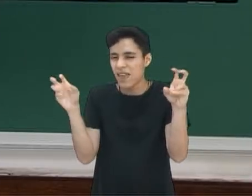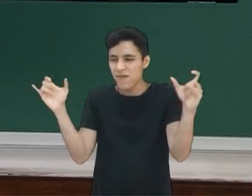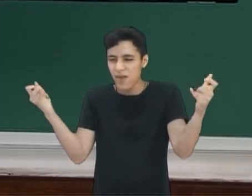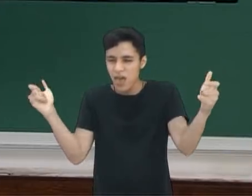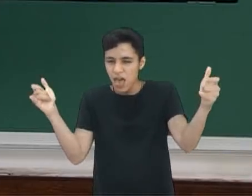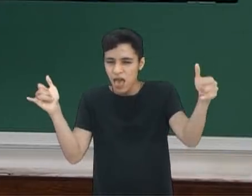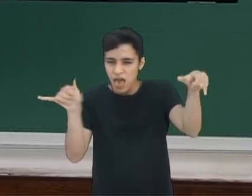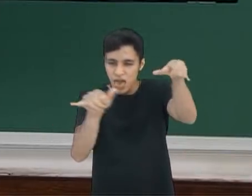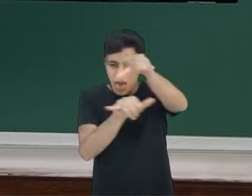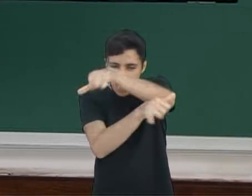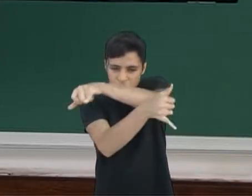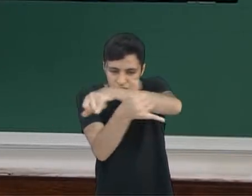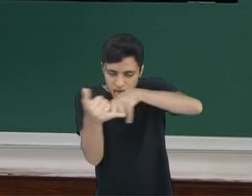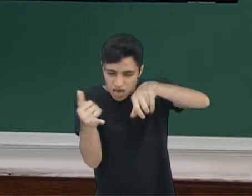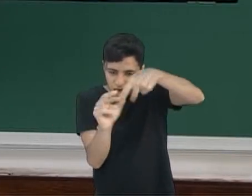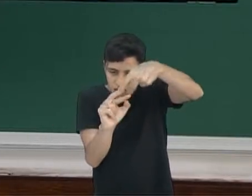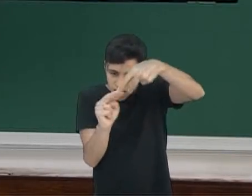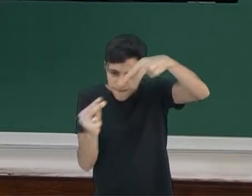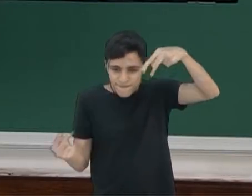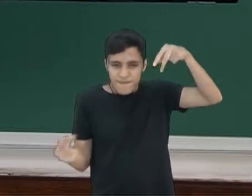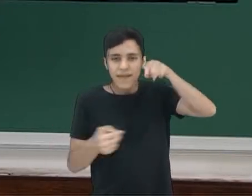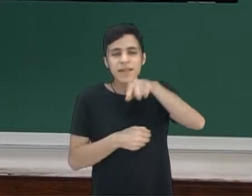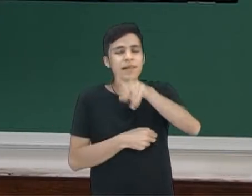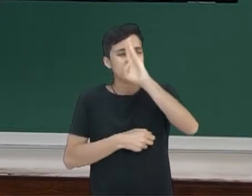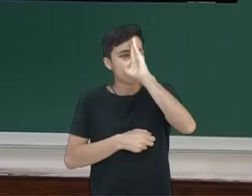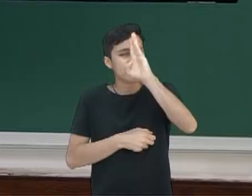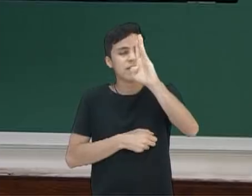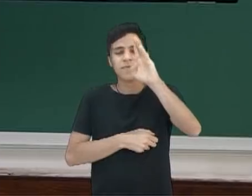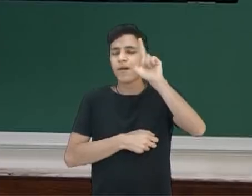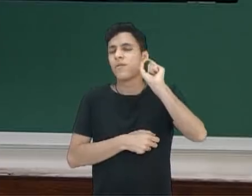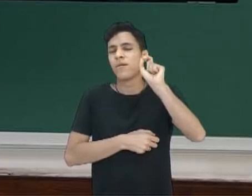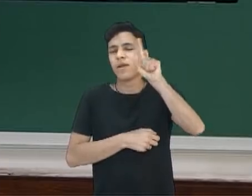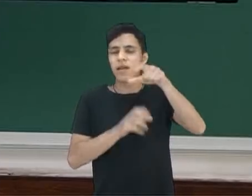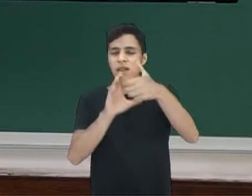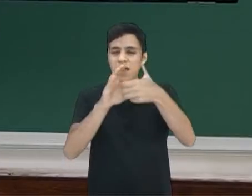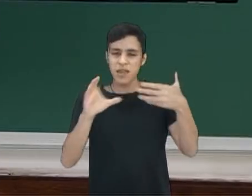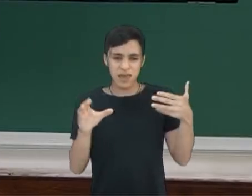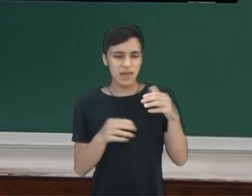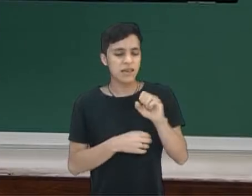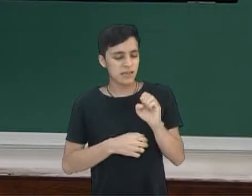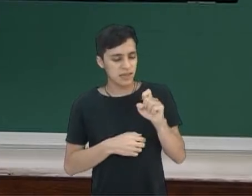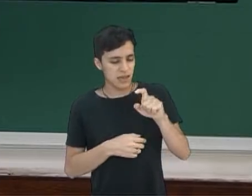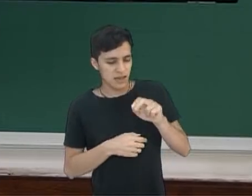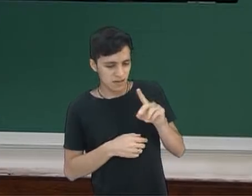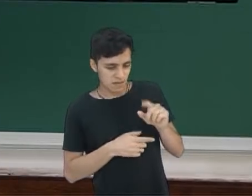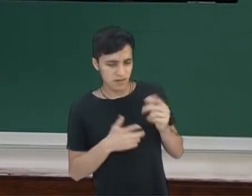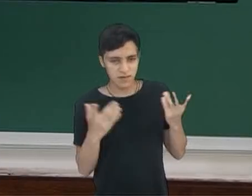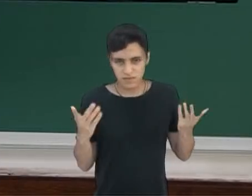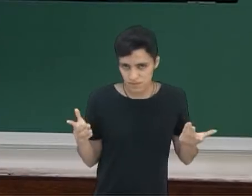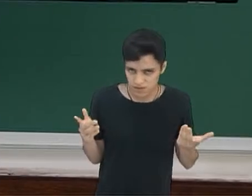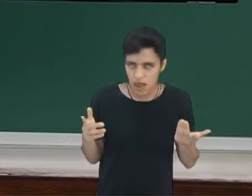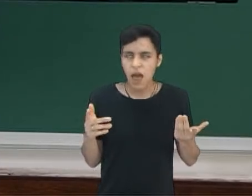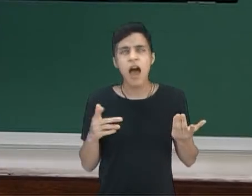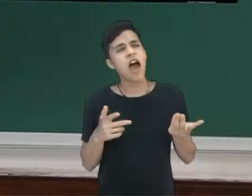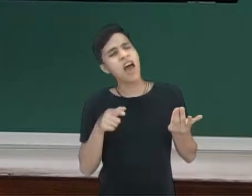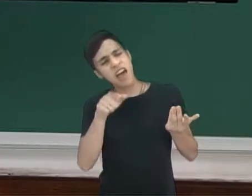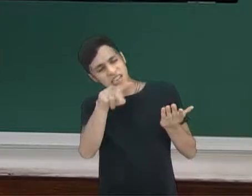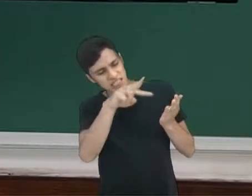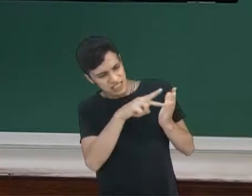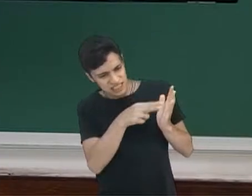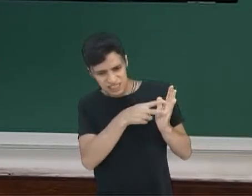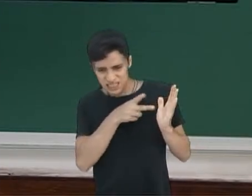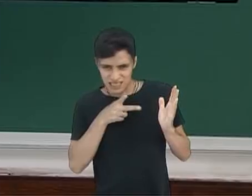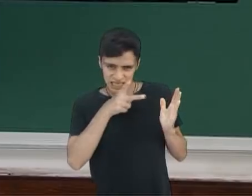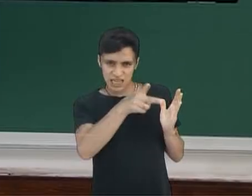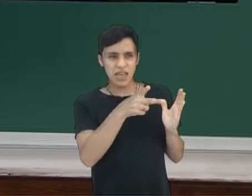é o principal ponto da reprodução sexuada, tá? Não quer dizer que porque é sexuada sempre vai ter